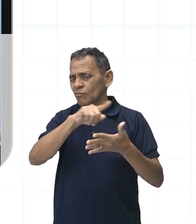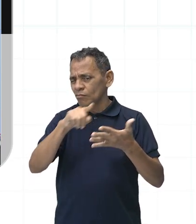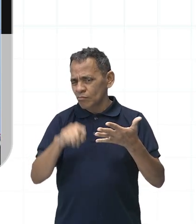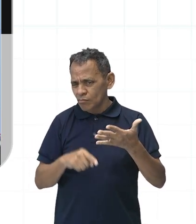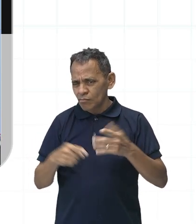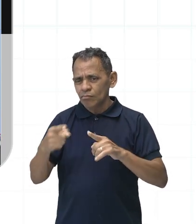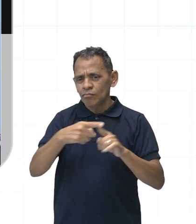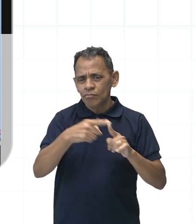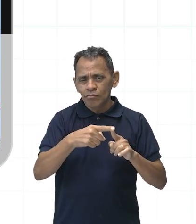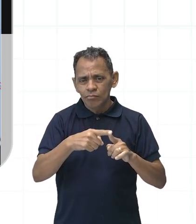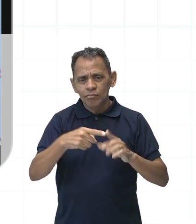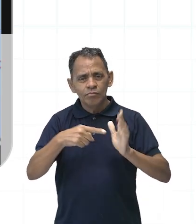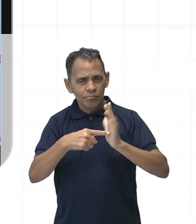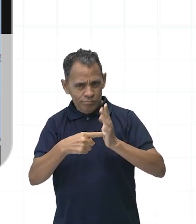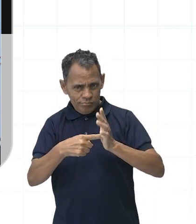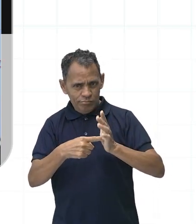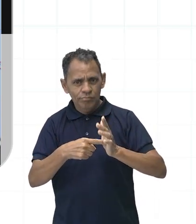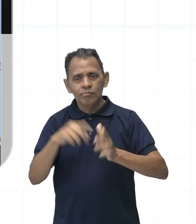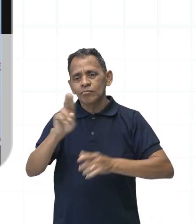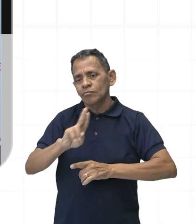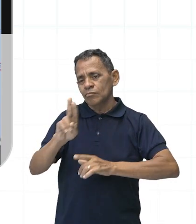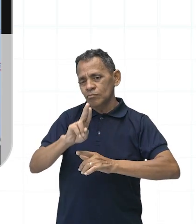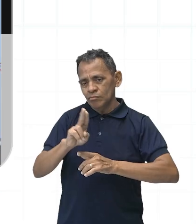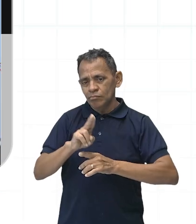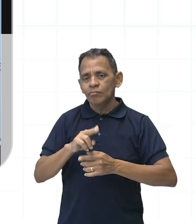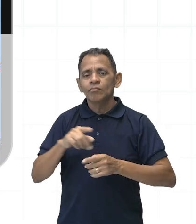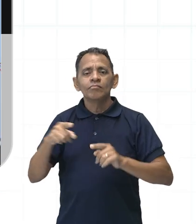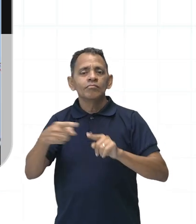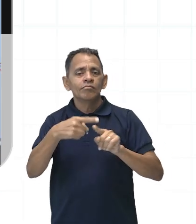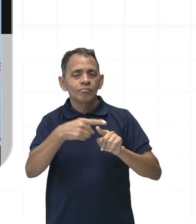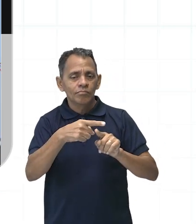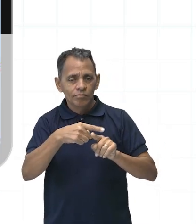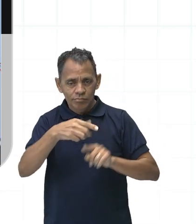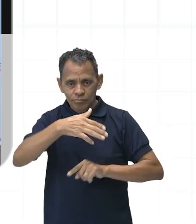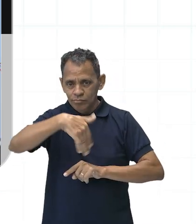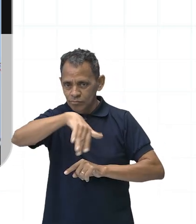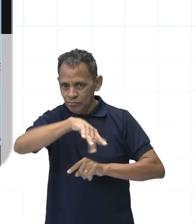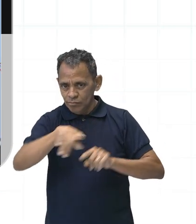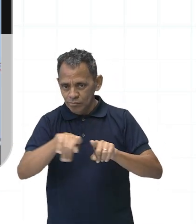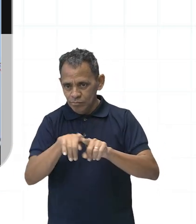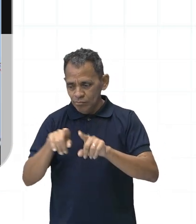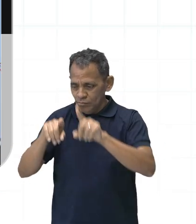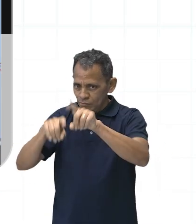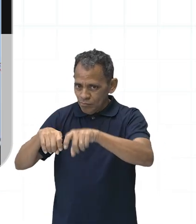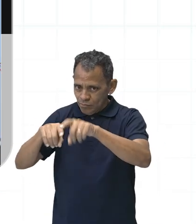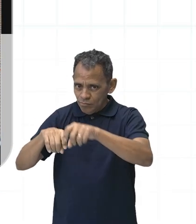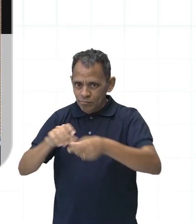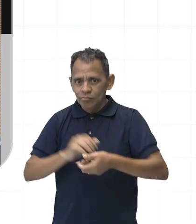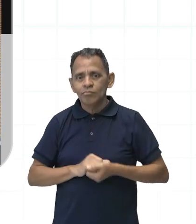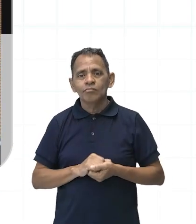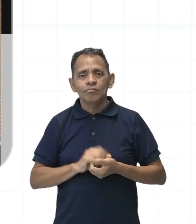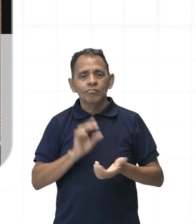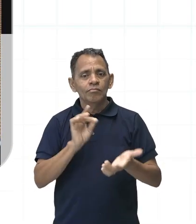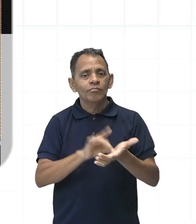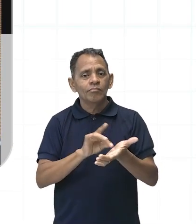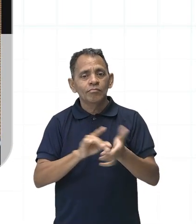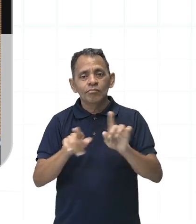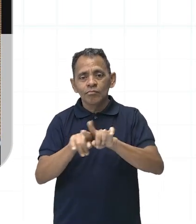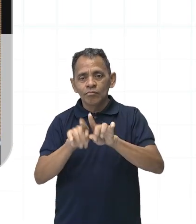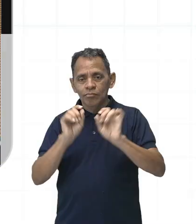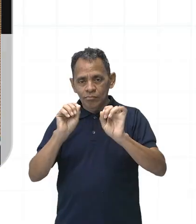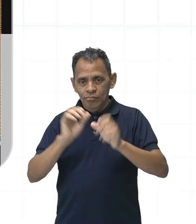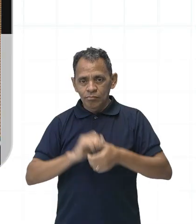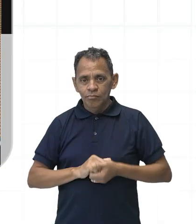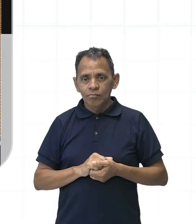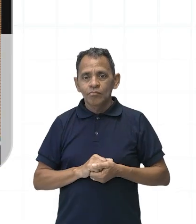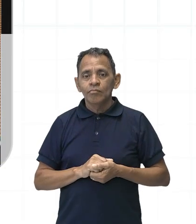de maquinário que acaba sendo utilizado nessas áreas de agricultura de precisão. Mas também